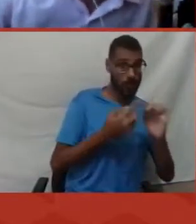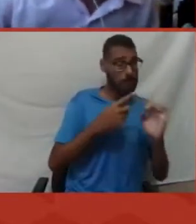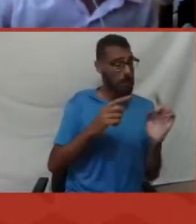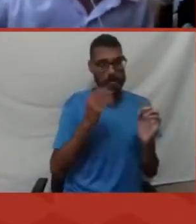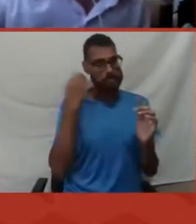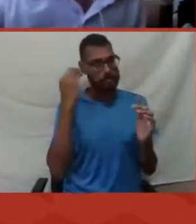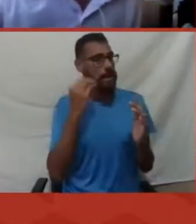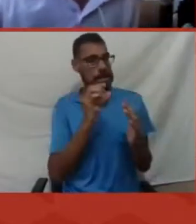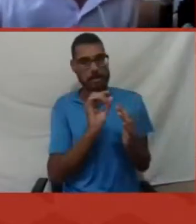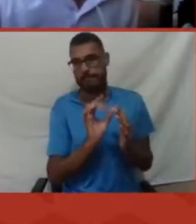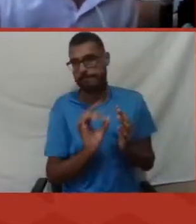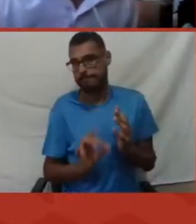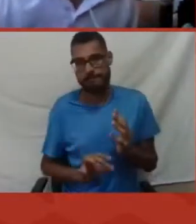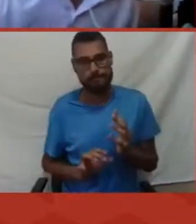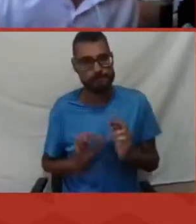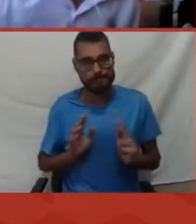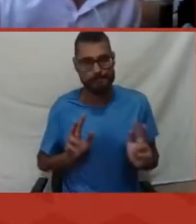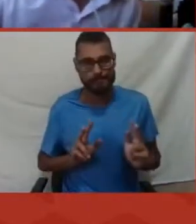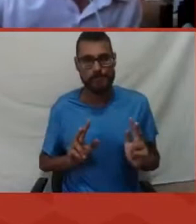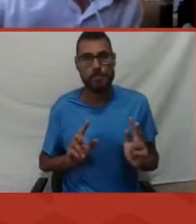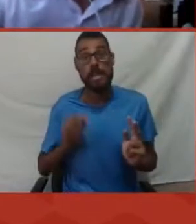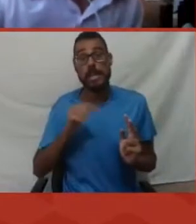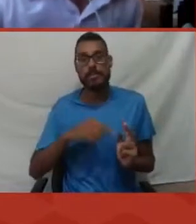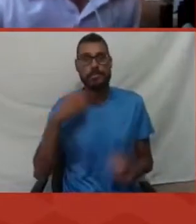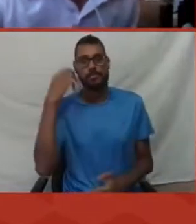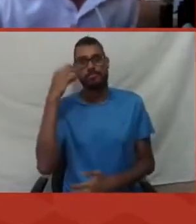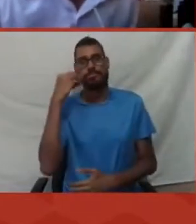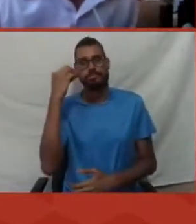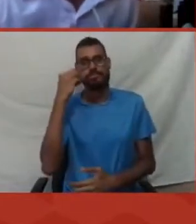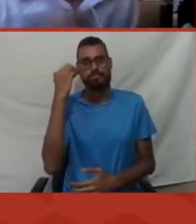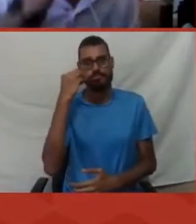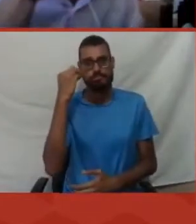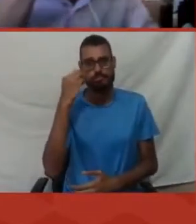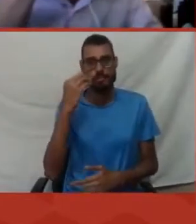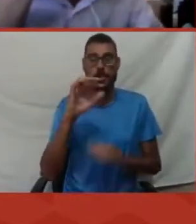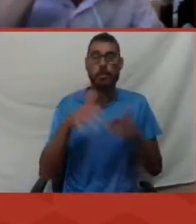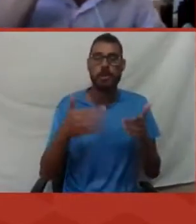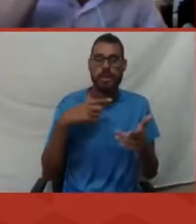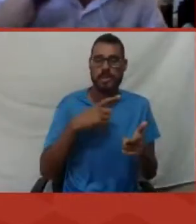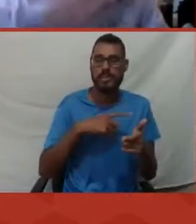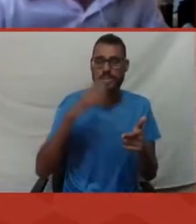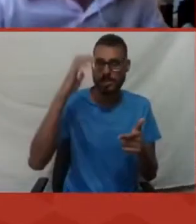das belezas da aprendizagem baseada em problemas e o trabalho em pequenos grupos de uma maneira